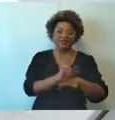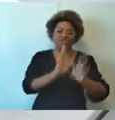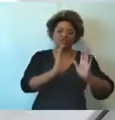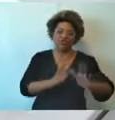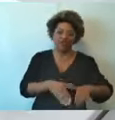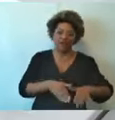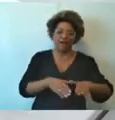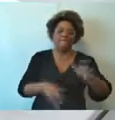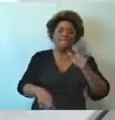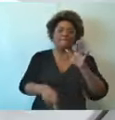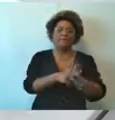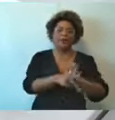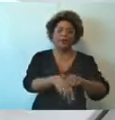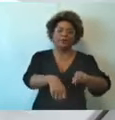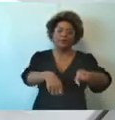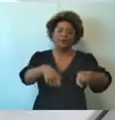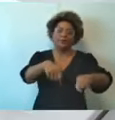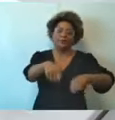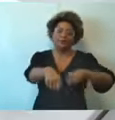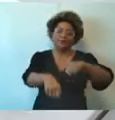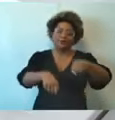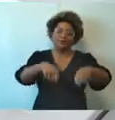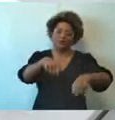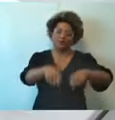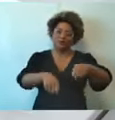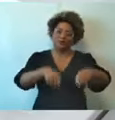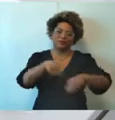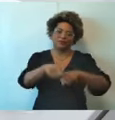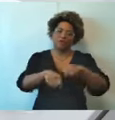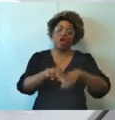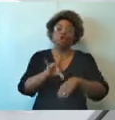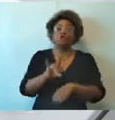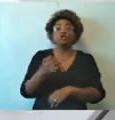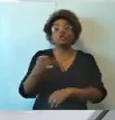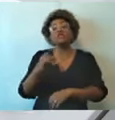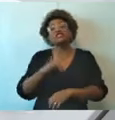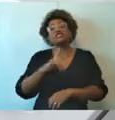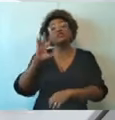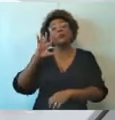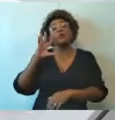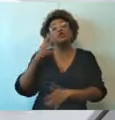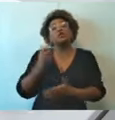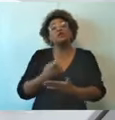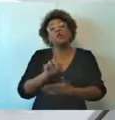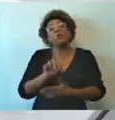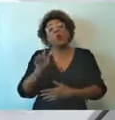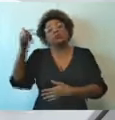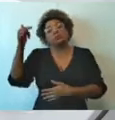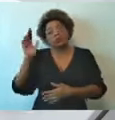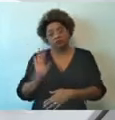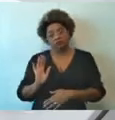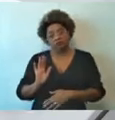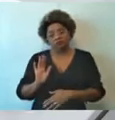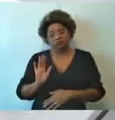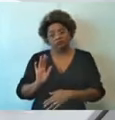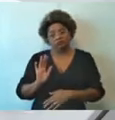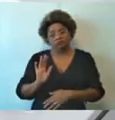para lá naquele lugar uma solução para ciclovia ou alguma alternativa. Então, é uma questão